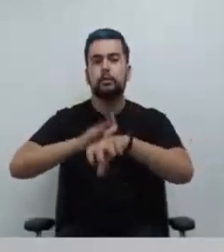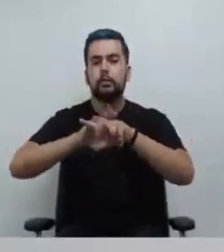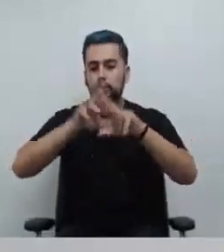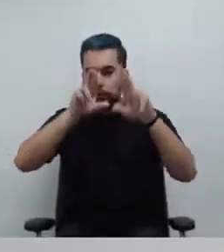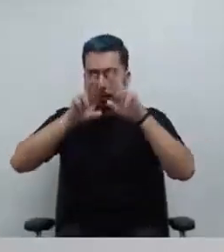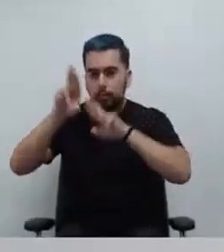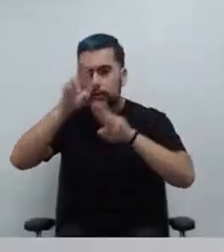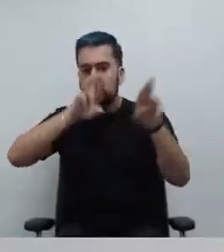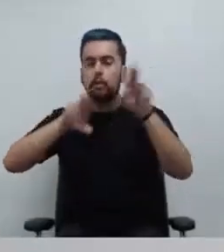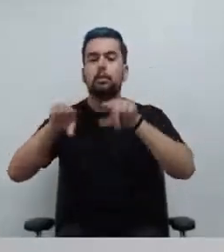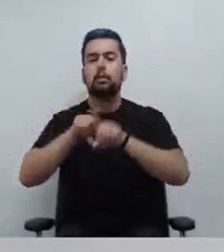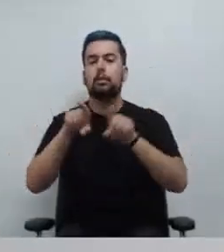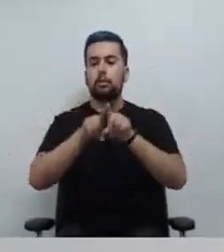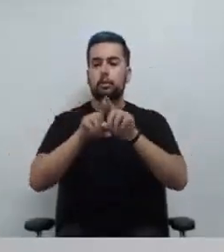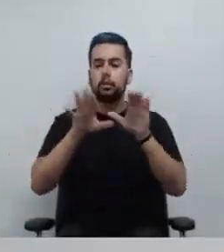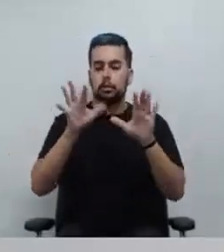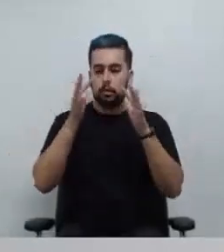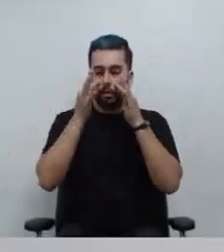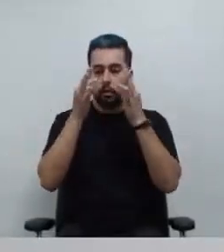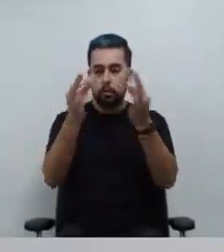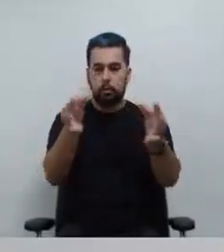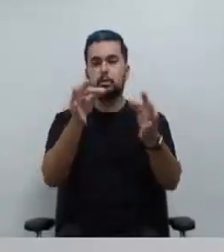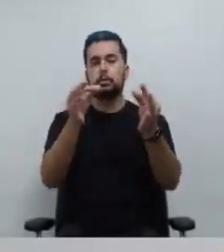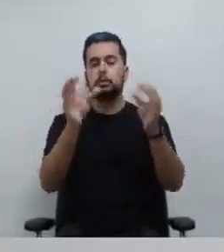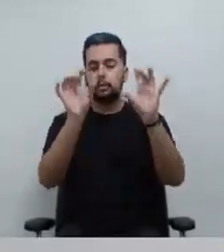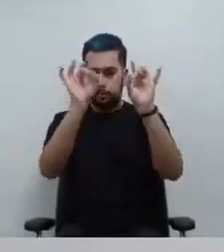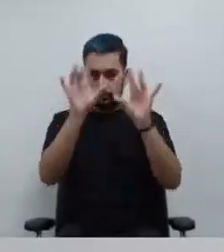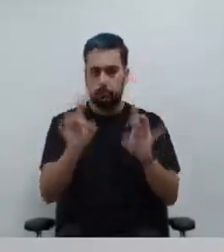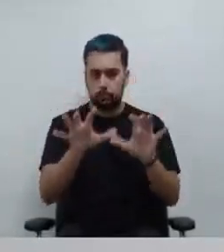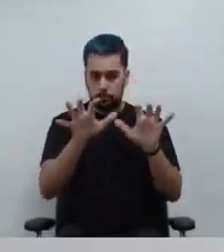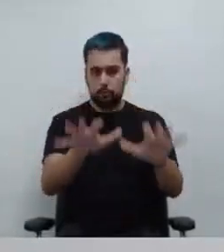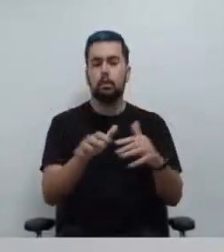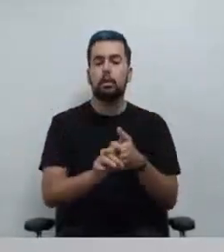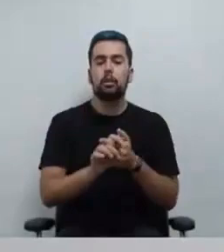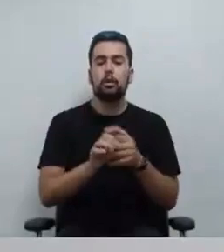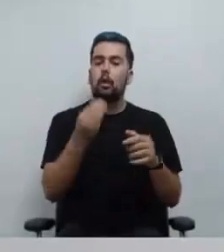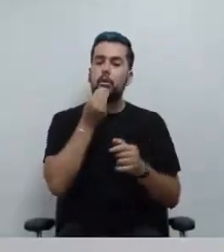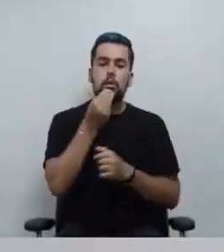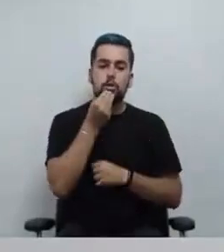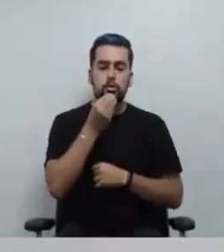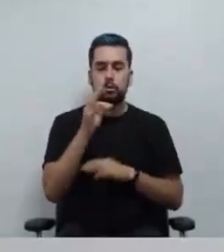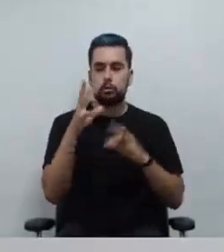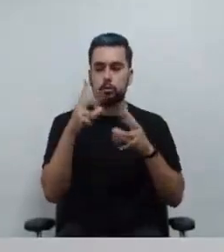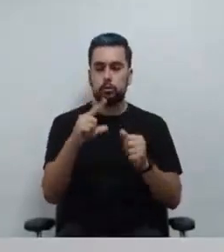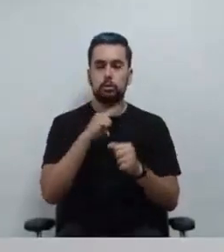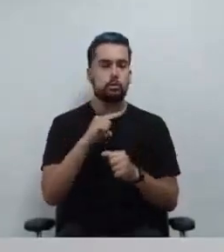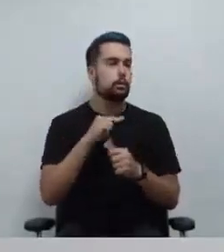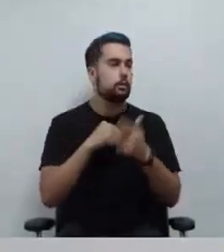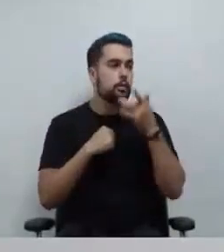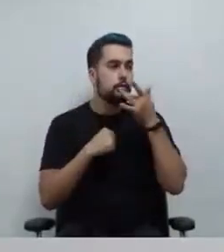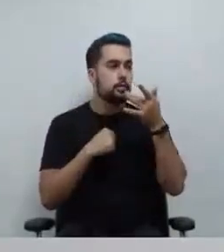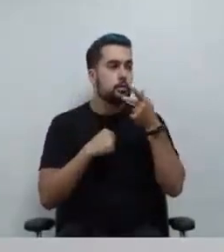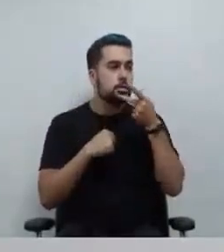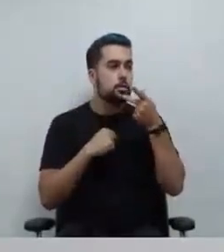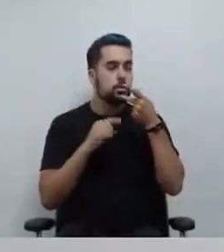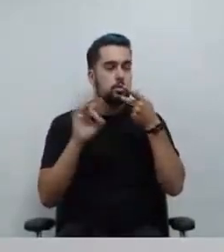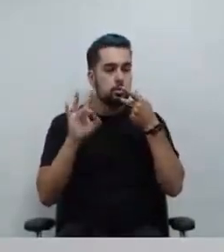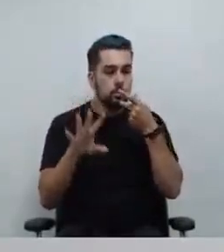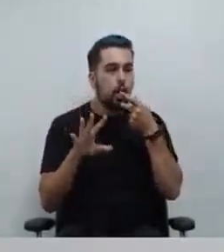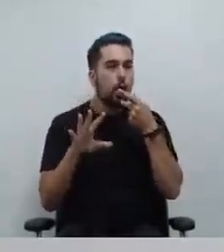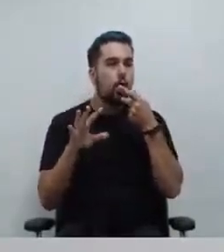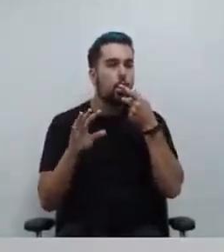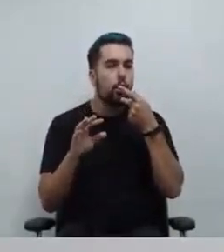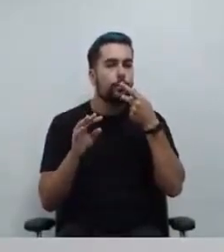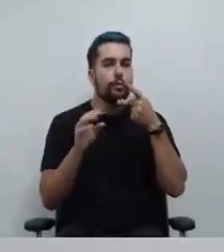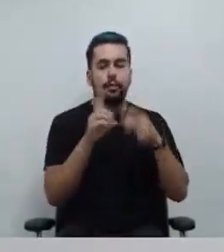atenção especial para que seja dado a esse caso, para que, obviamente, todos tenham, e eu falo não só da Defensoria Pública, eu falo das demais